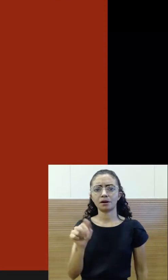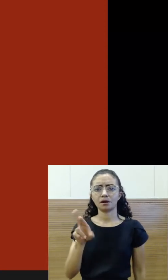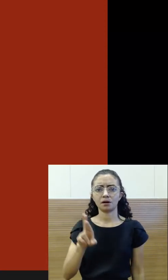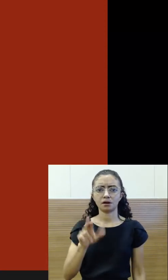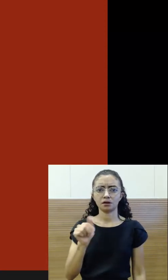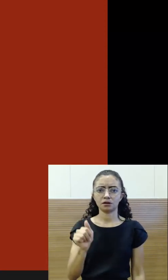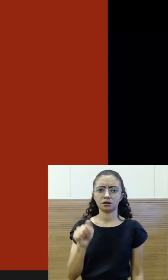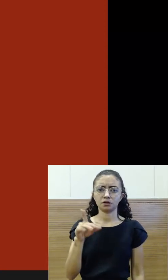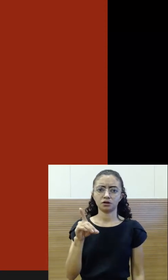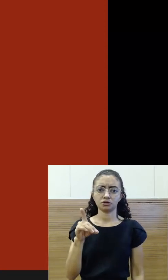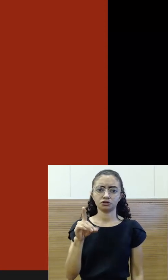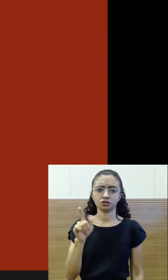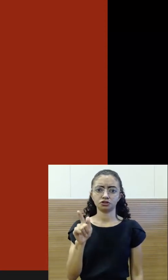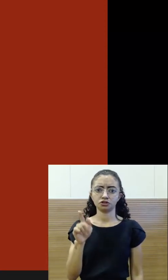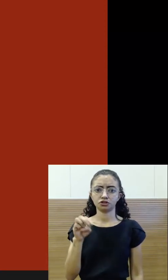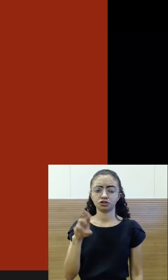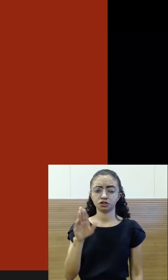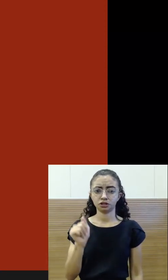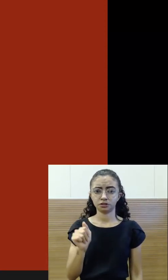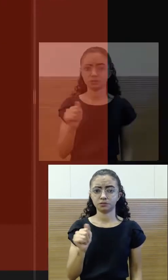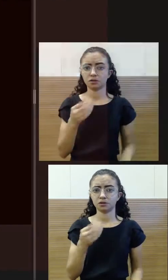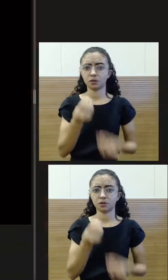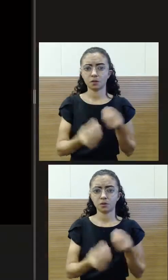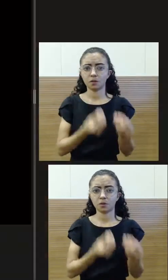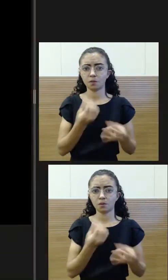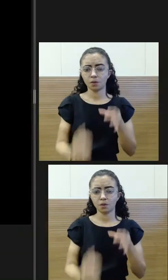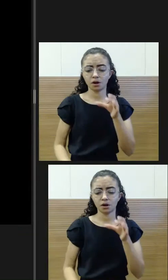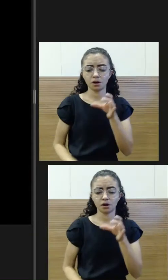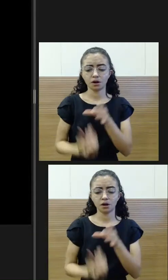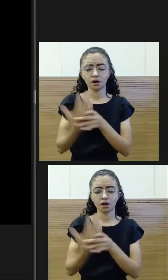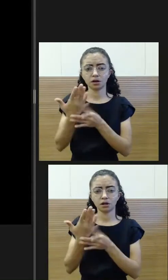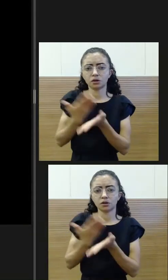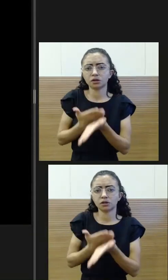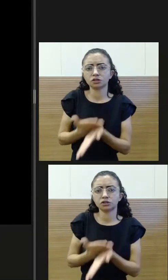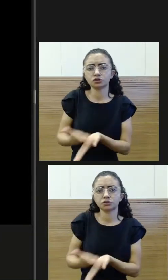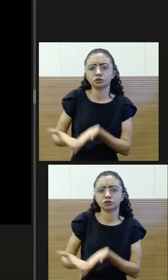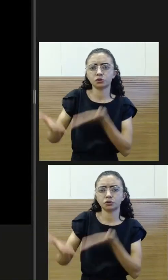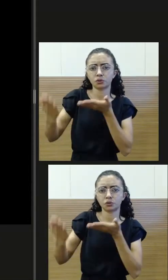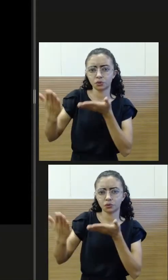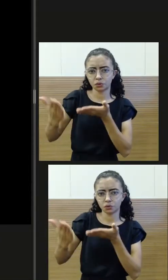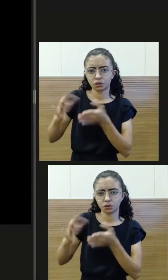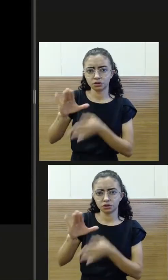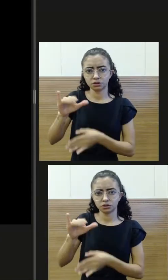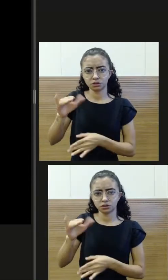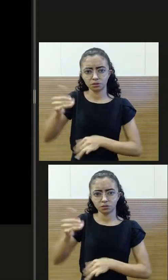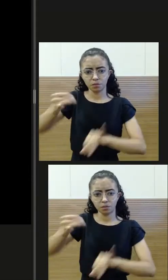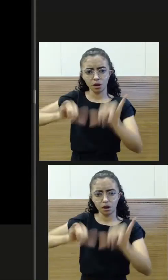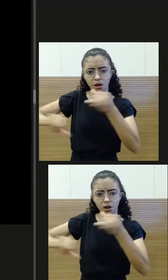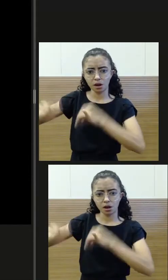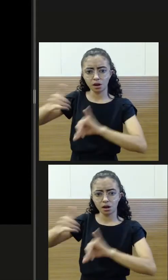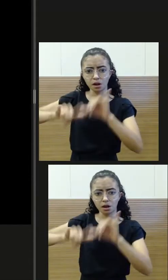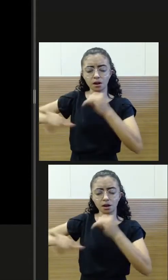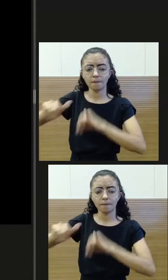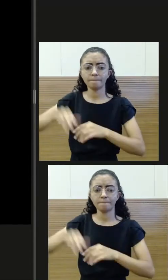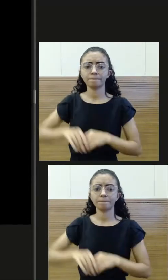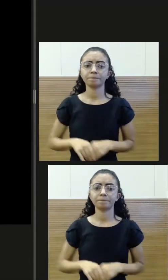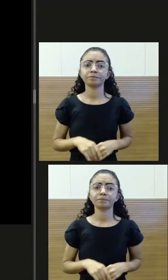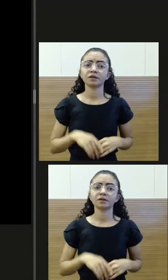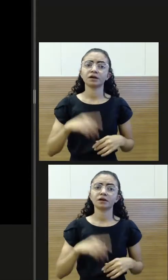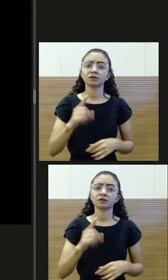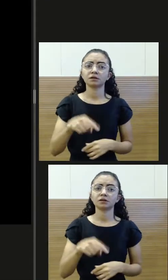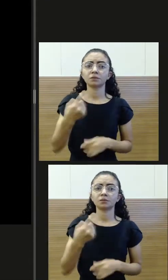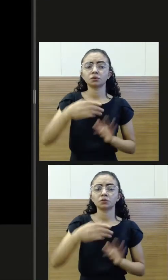da nutrição da ciência bioquímica, depois as guias alimentares baseadas nesses conceitos,